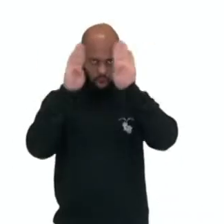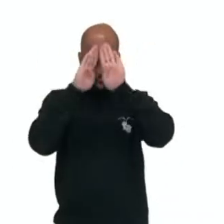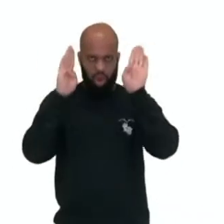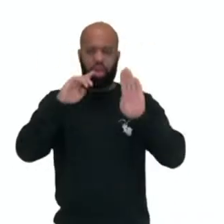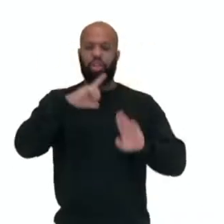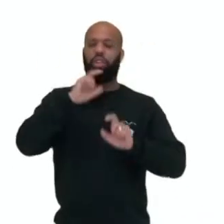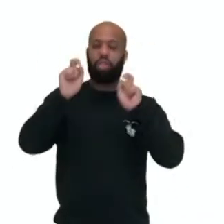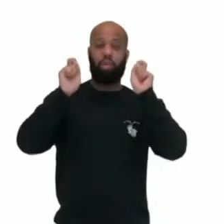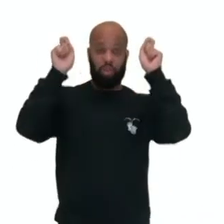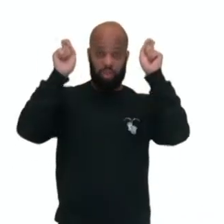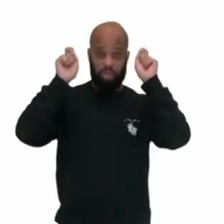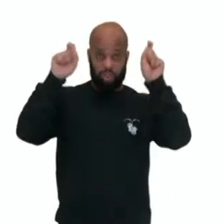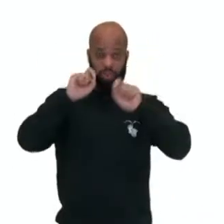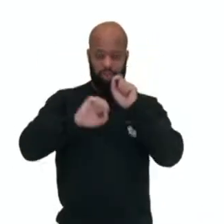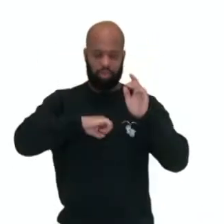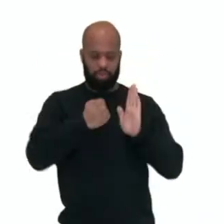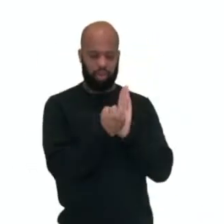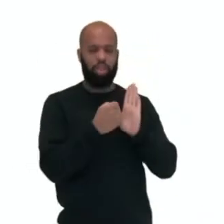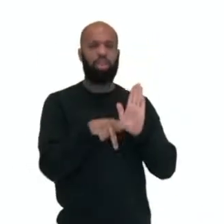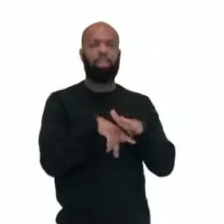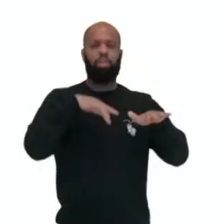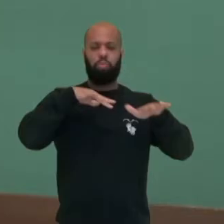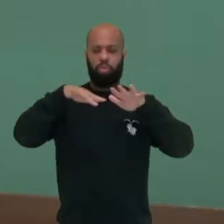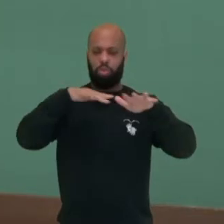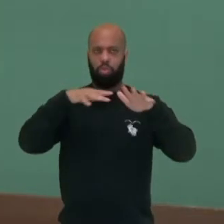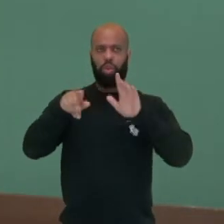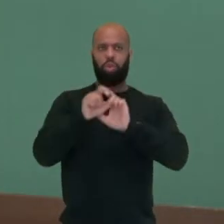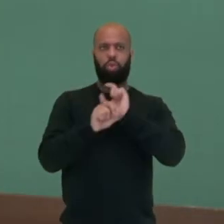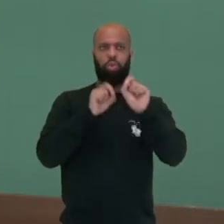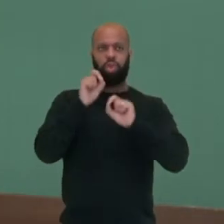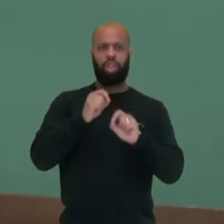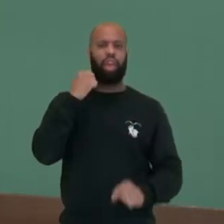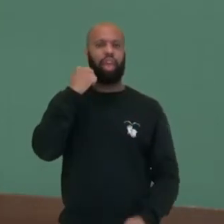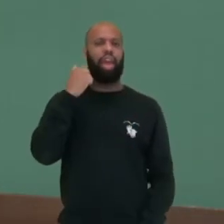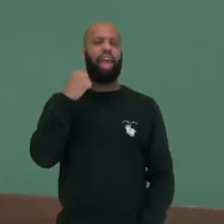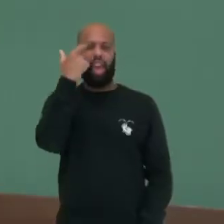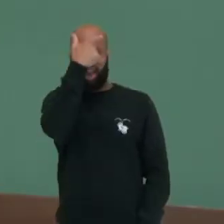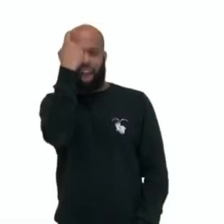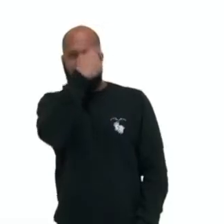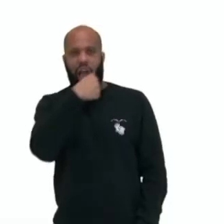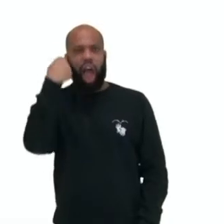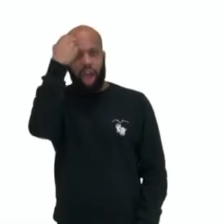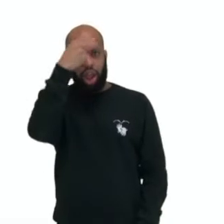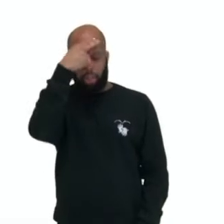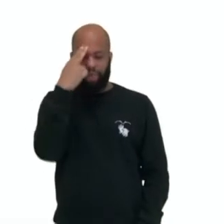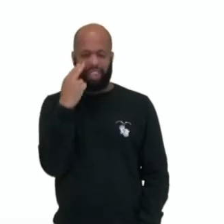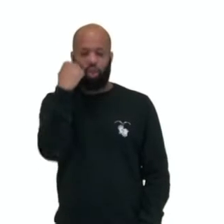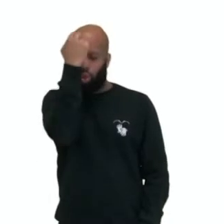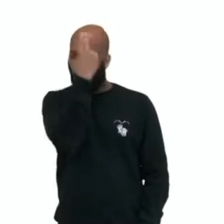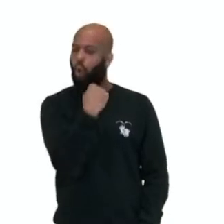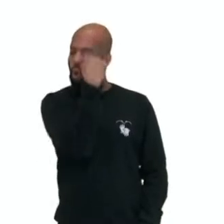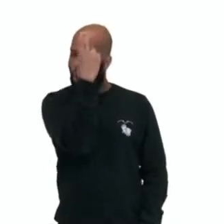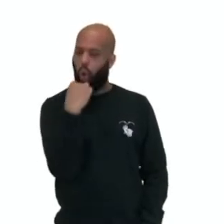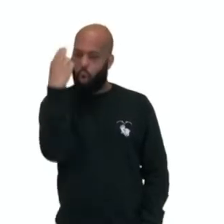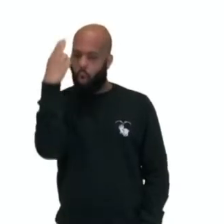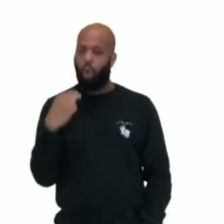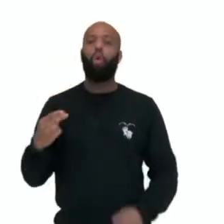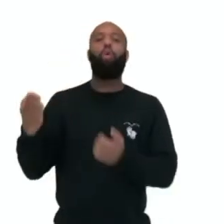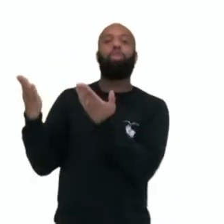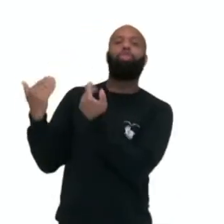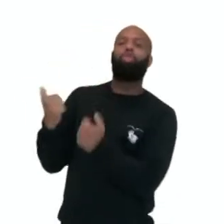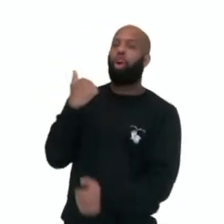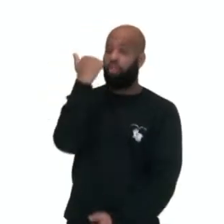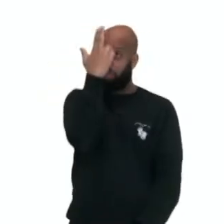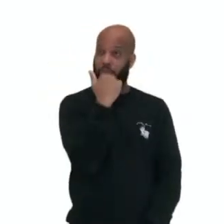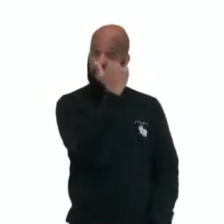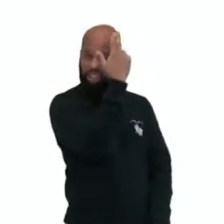Grandes manifestações dessas marcadas pelo movimento dos caras pintadas. Esses eram jovens que